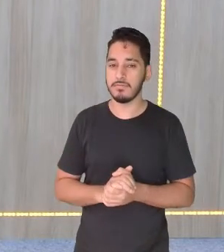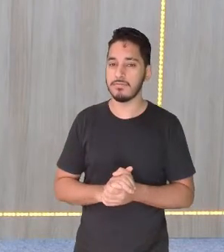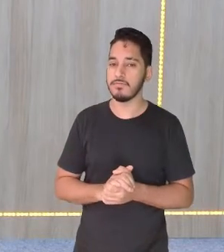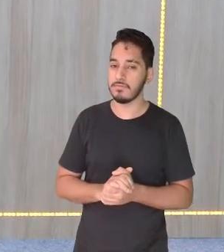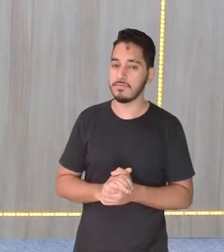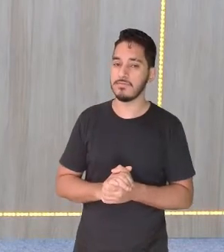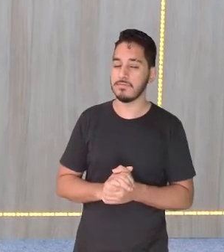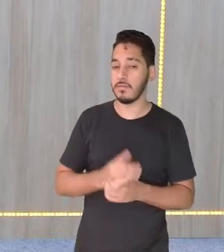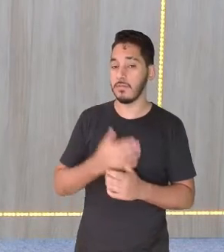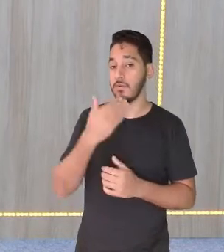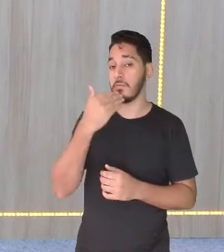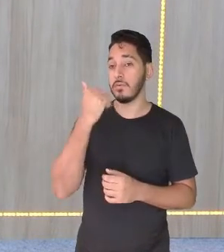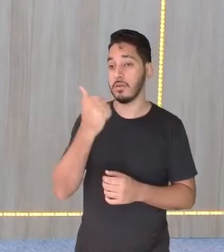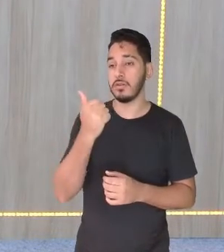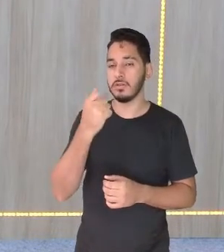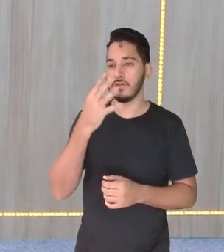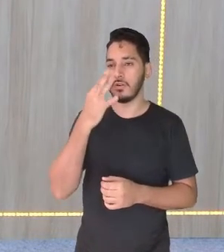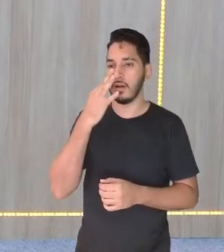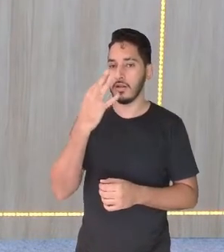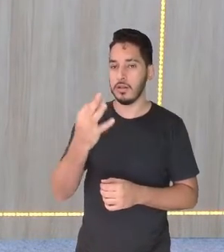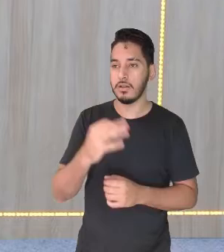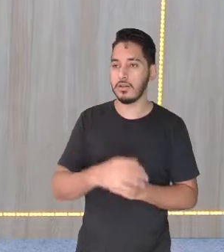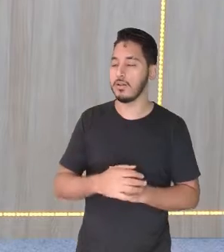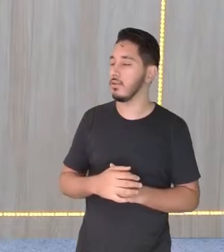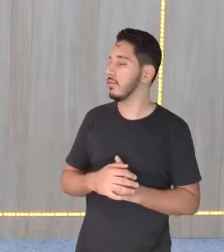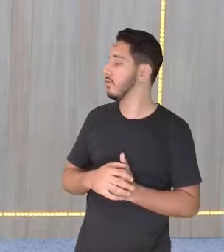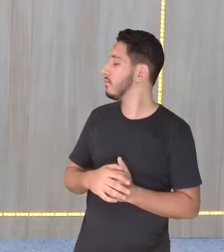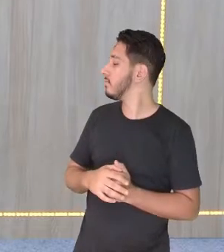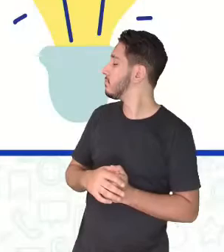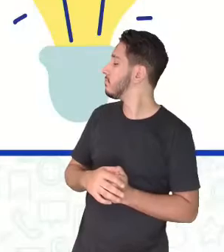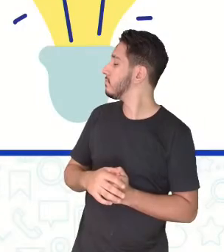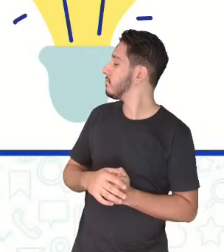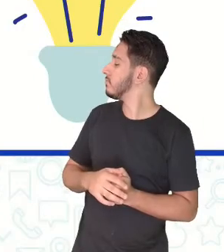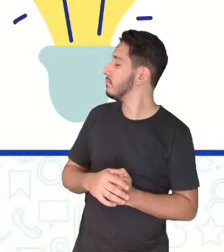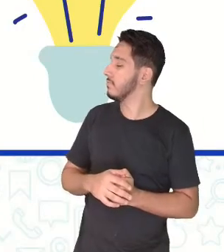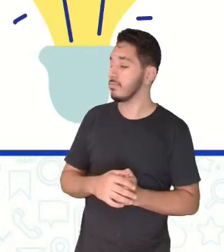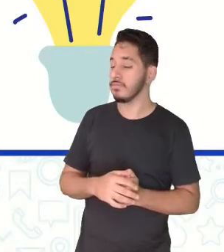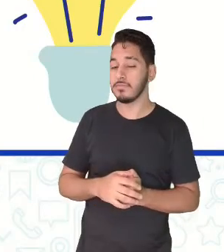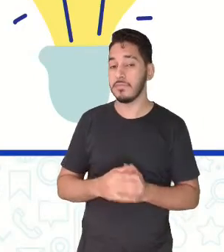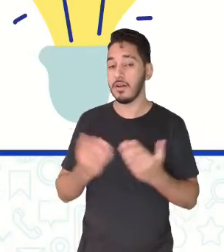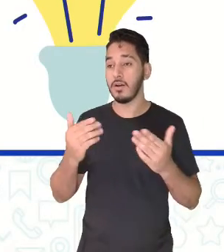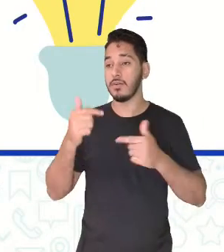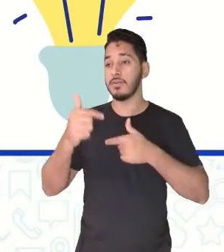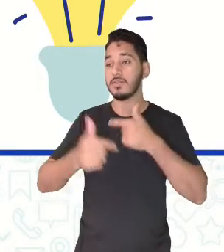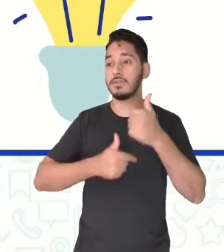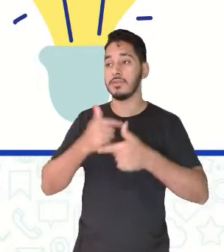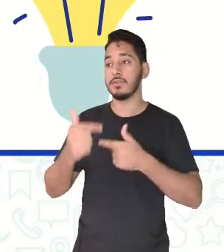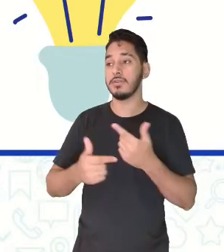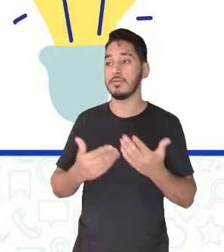geográfico. Beleza, pessoal? Fica ligado aí nesse sistema, hein? Aí a questão do trabalho, né?